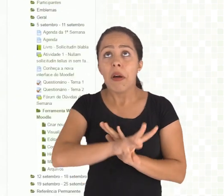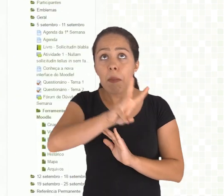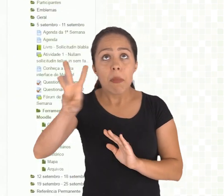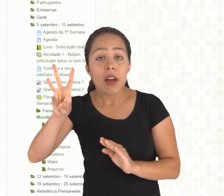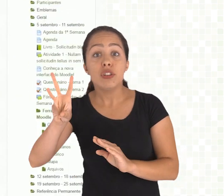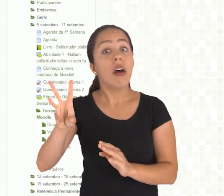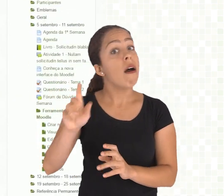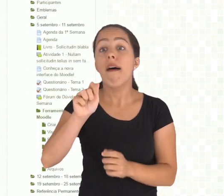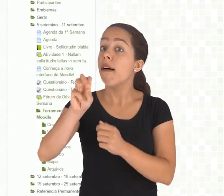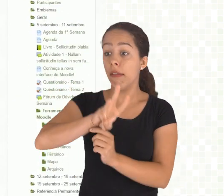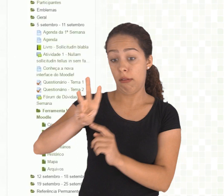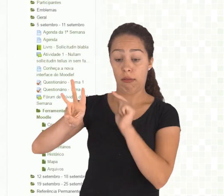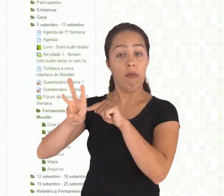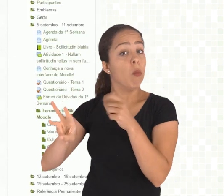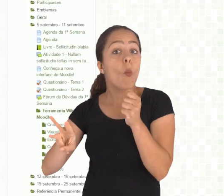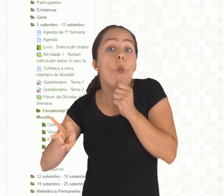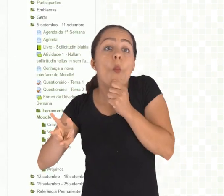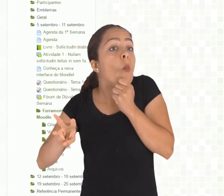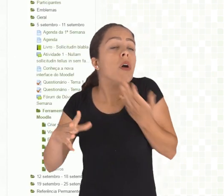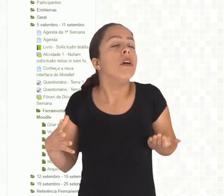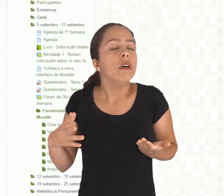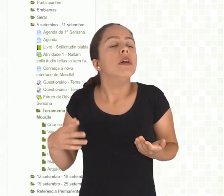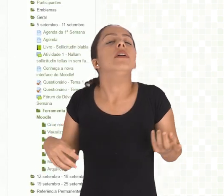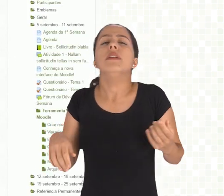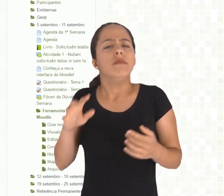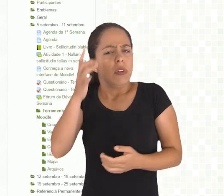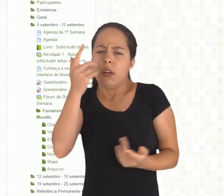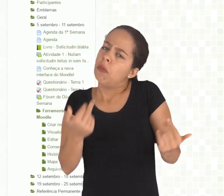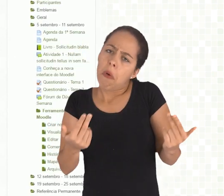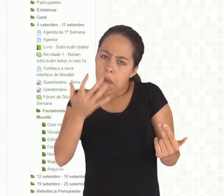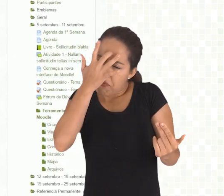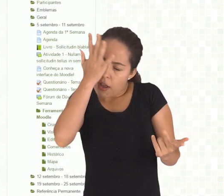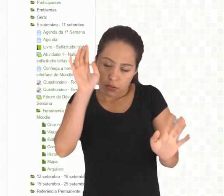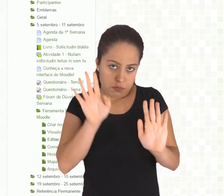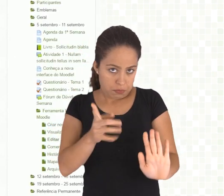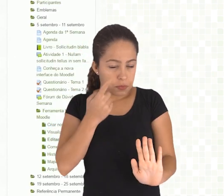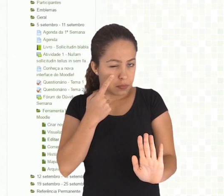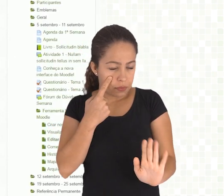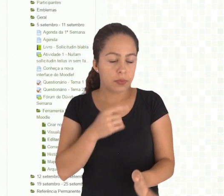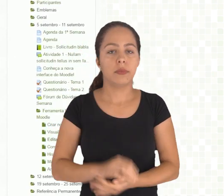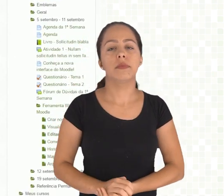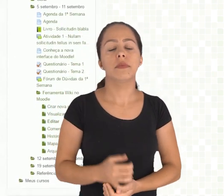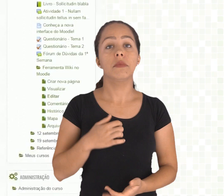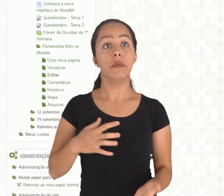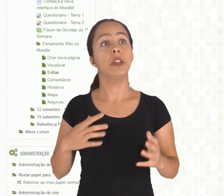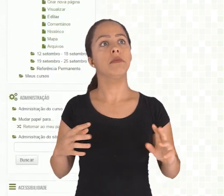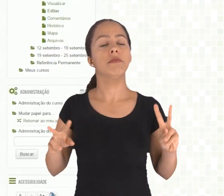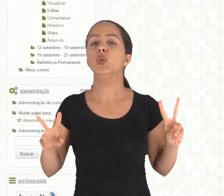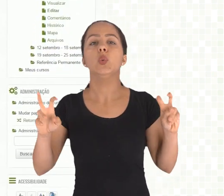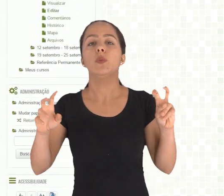quiser colocar um link para uma página que ainda não existe ou quiser criar uma página é muito simples é do mesmo